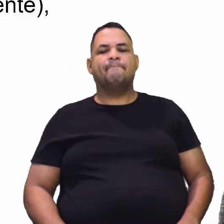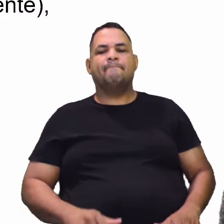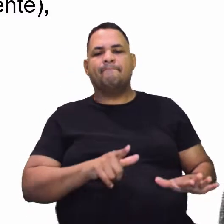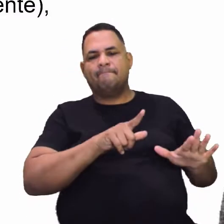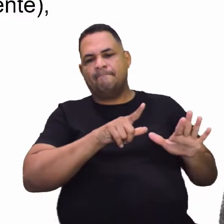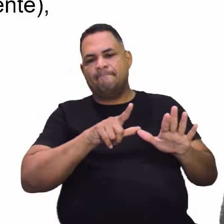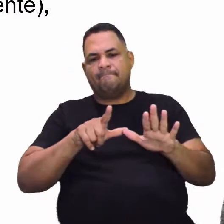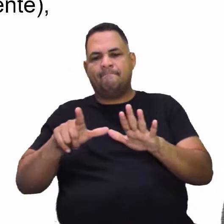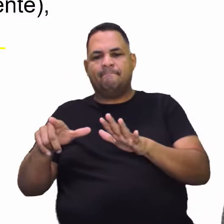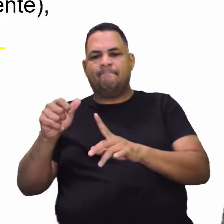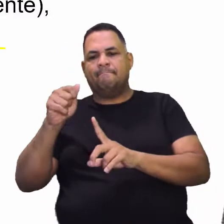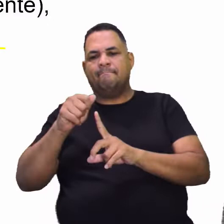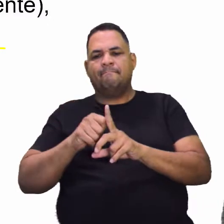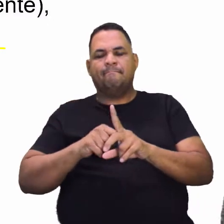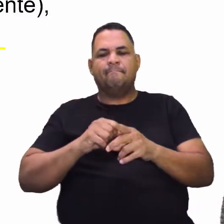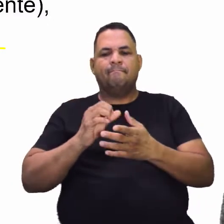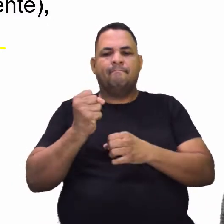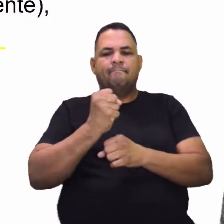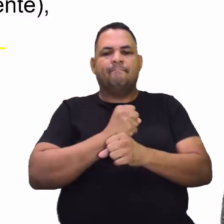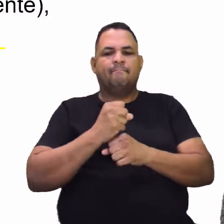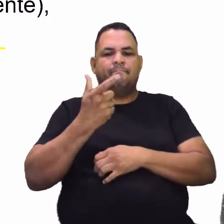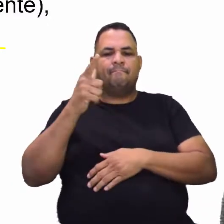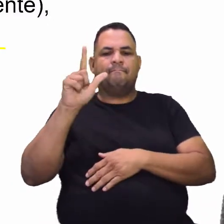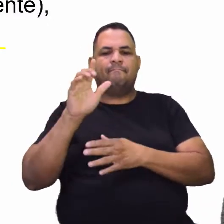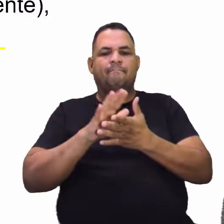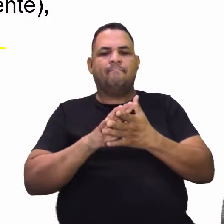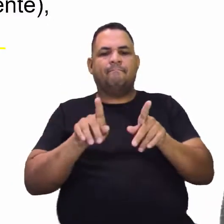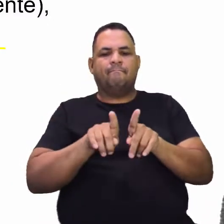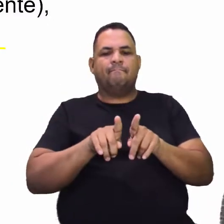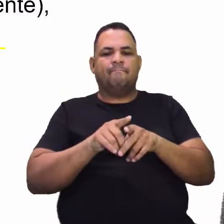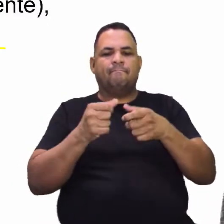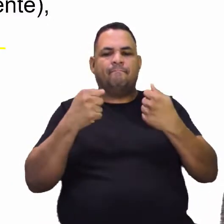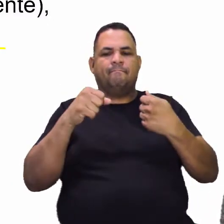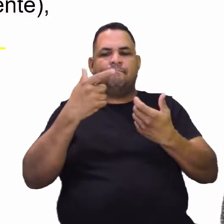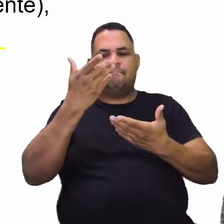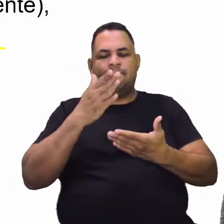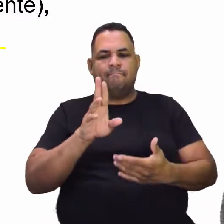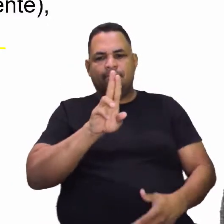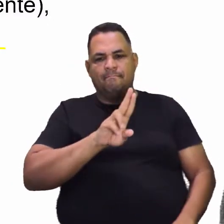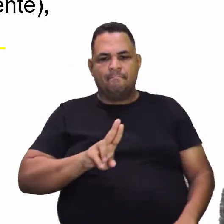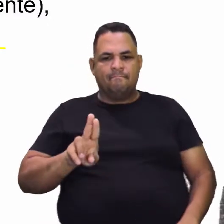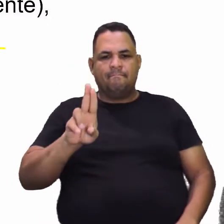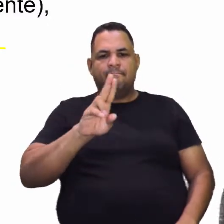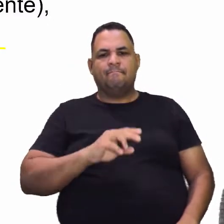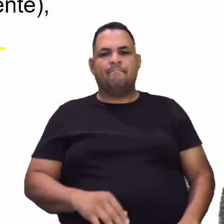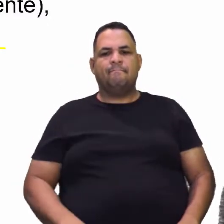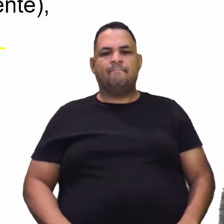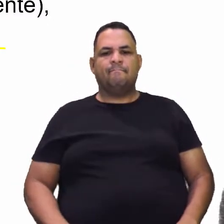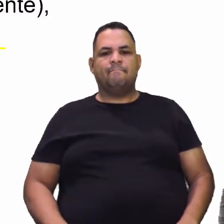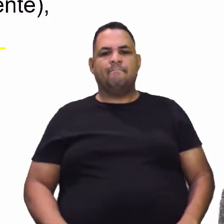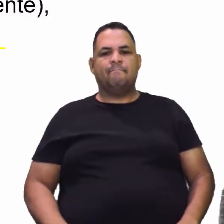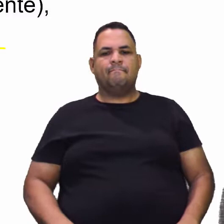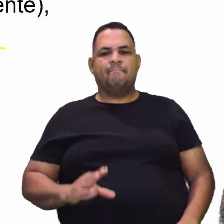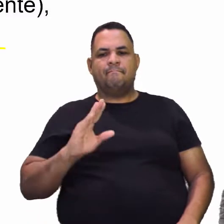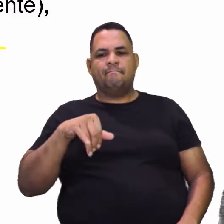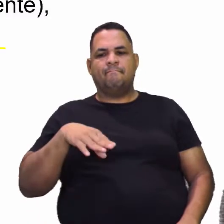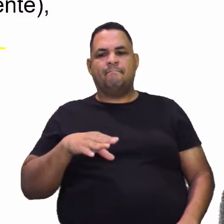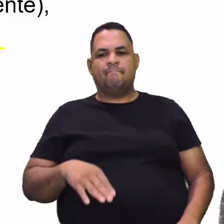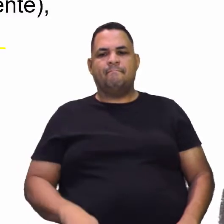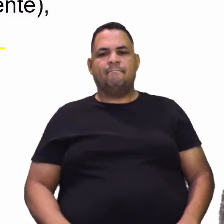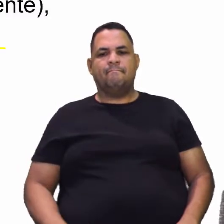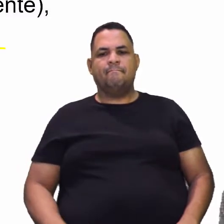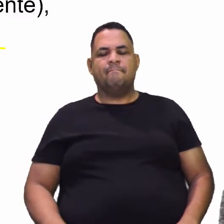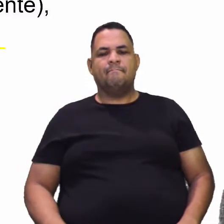da semana, meses do ano e etc. Também você pode colocar aí dias da semana. Monday,